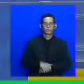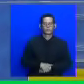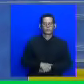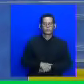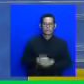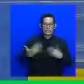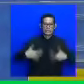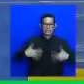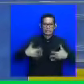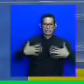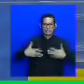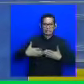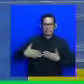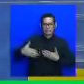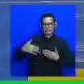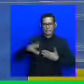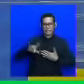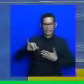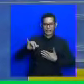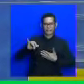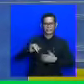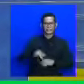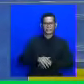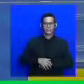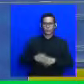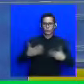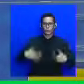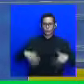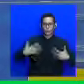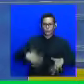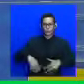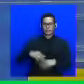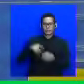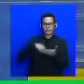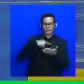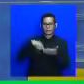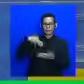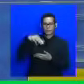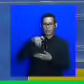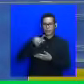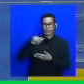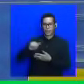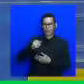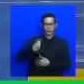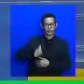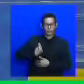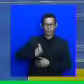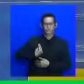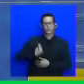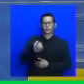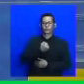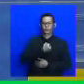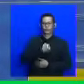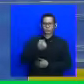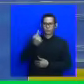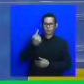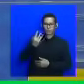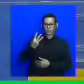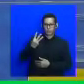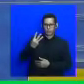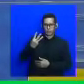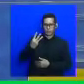Ai, ai, ai, tá chegando a hora, hein? É Mega Sena ao vivo. 13,